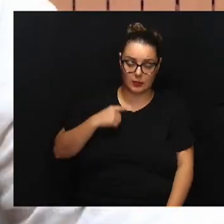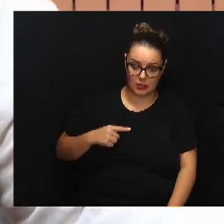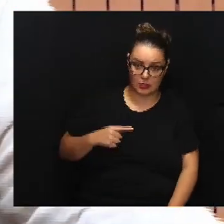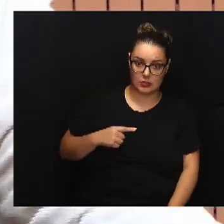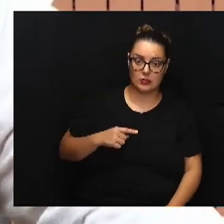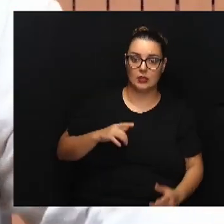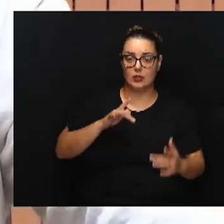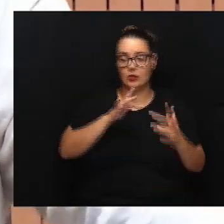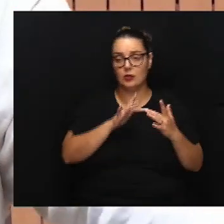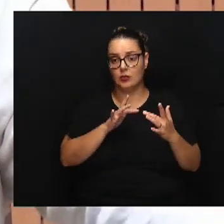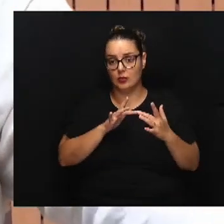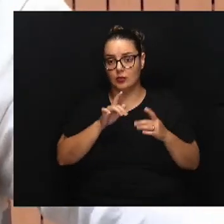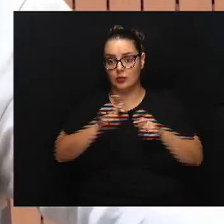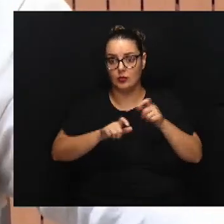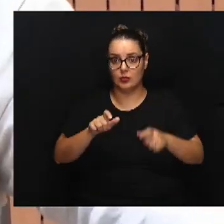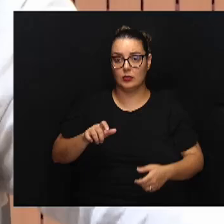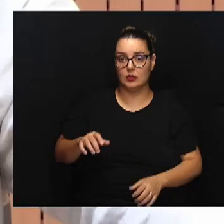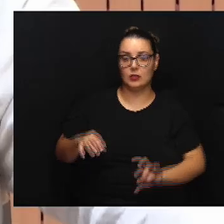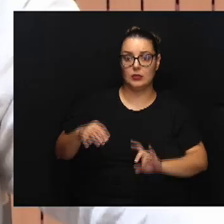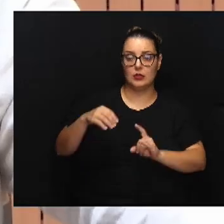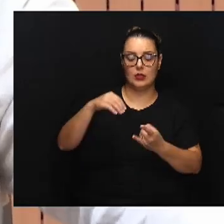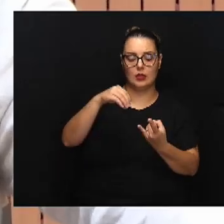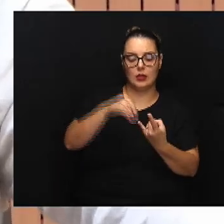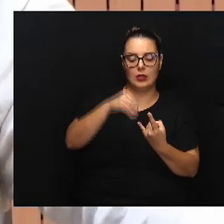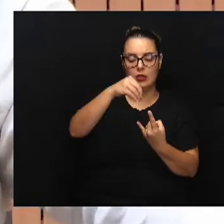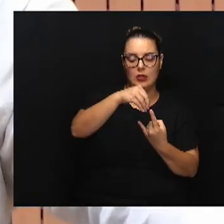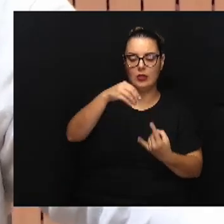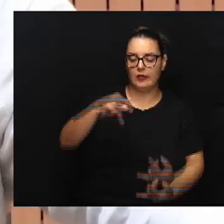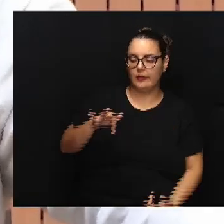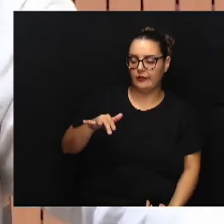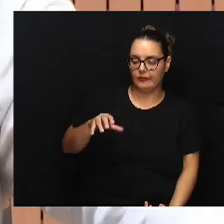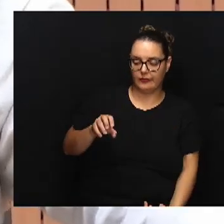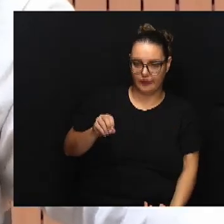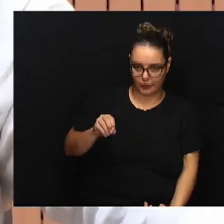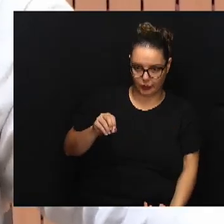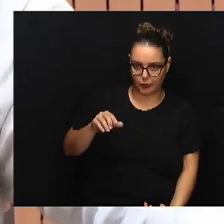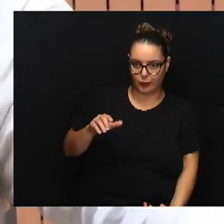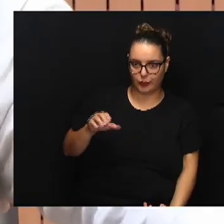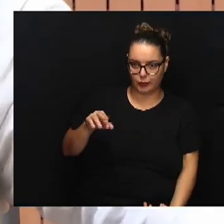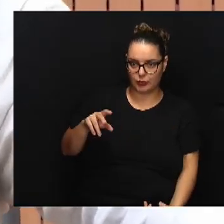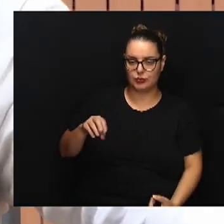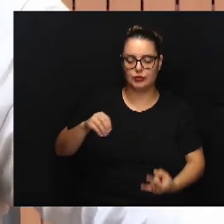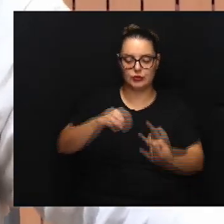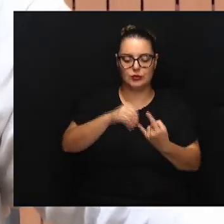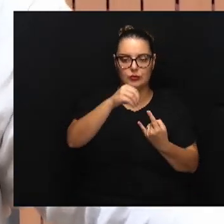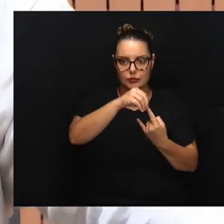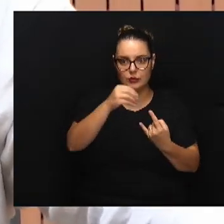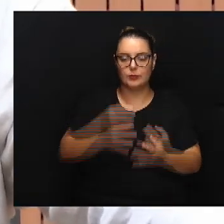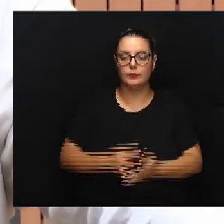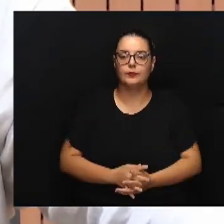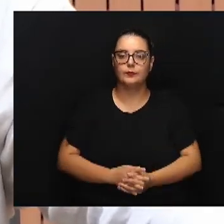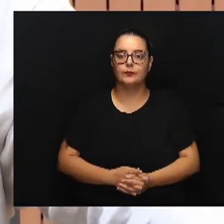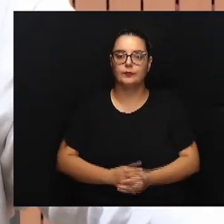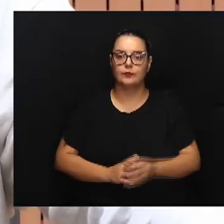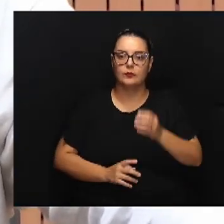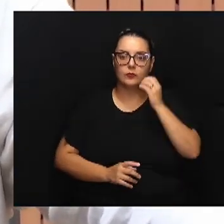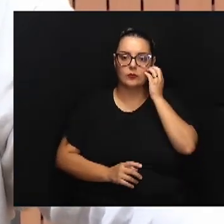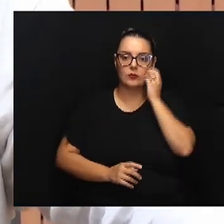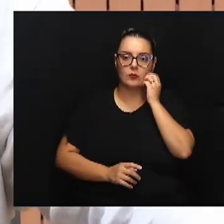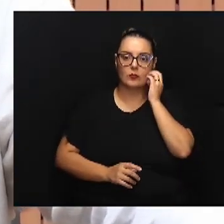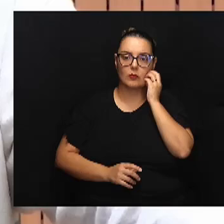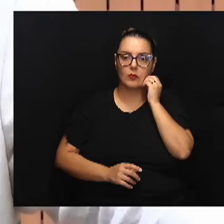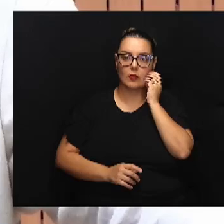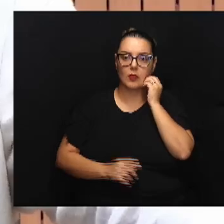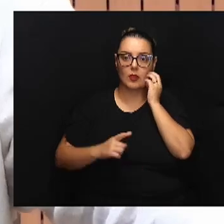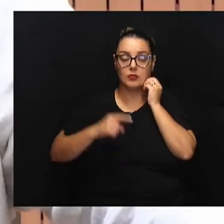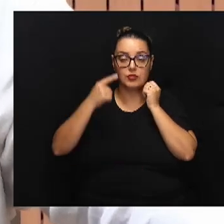então, com o pessoal da Fiocruz, que estava fazendo um mapeamento no Rio de Janeiro dos cursinhos, também tinha uma linha de